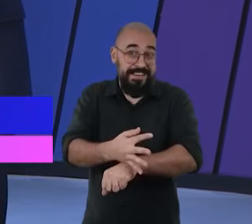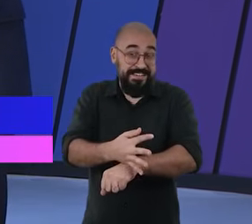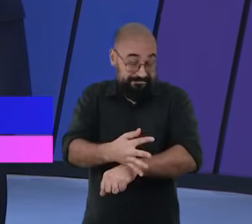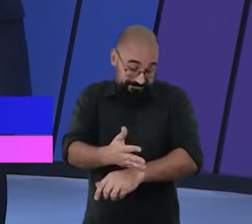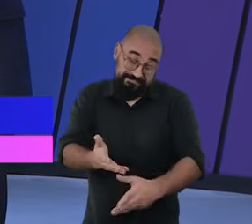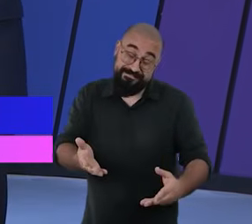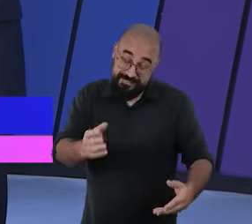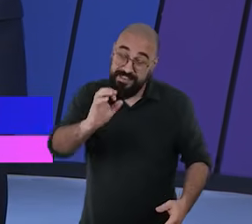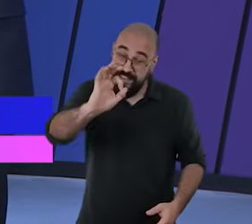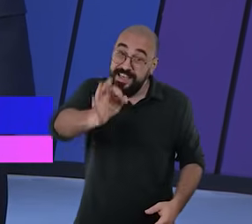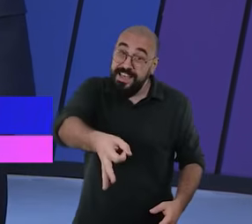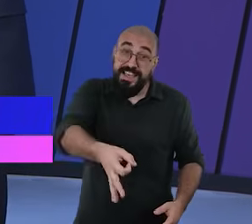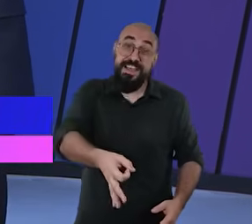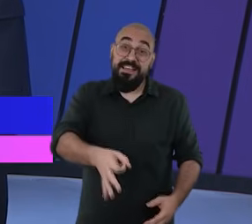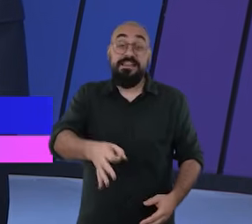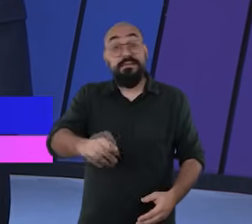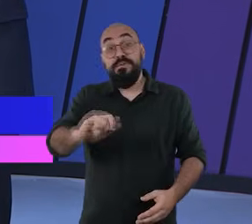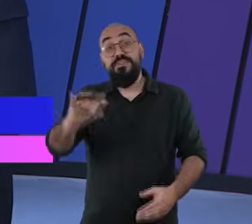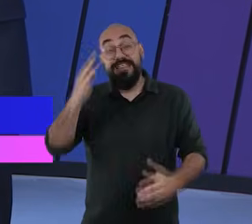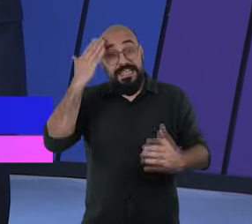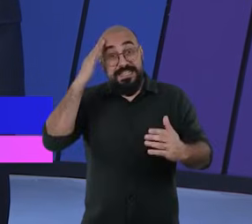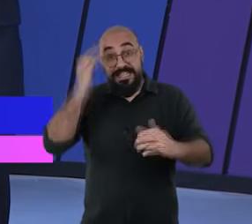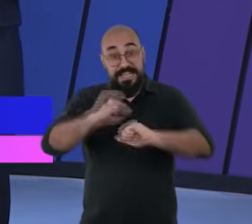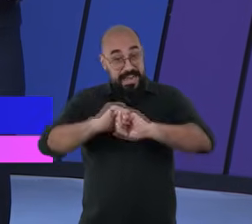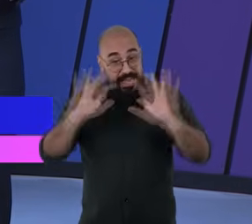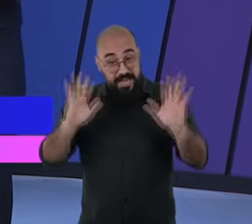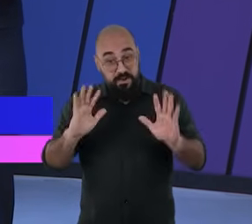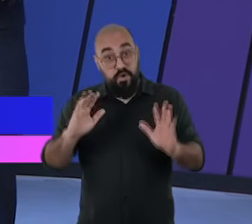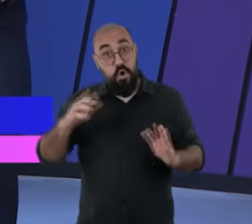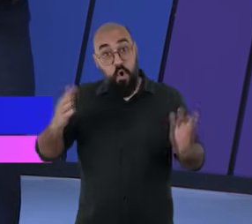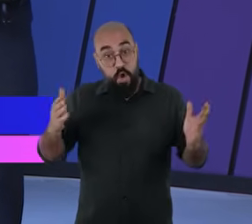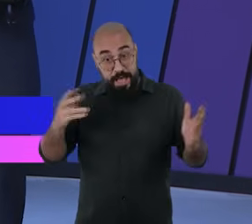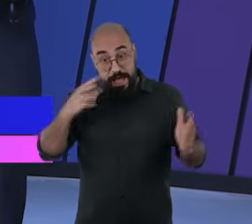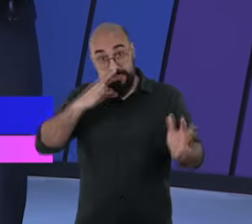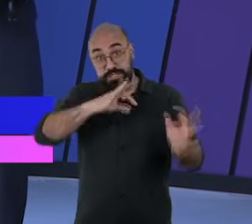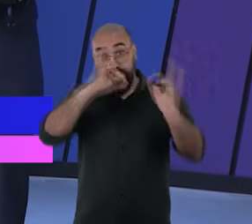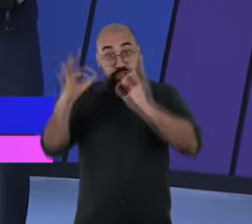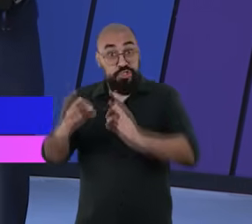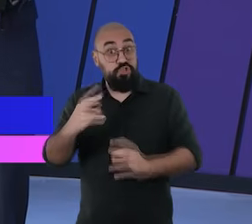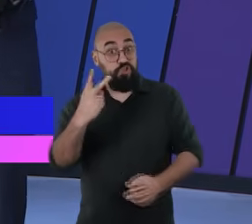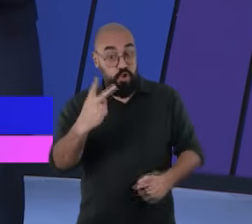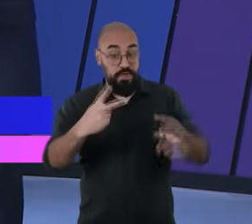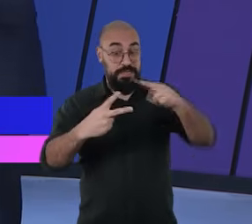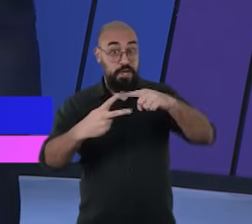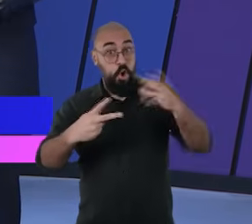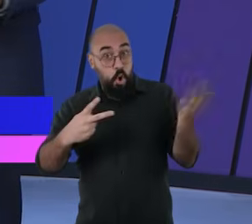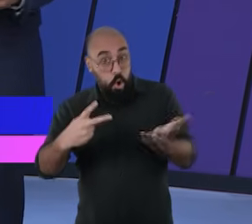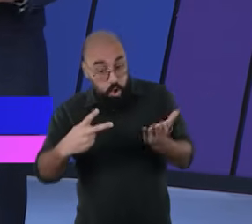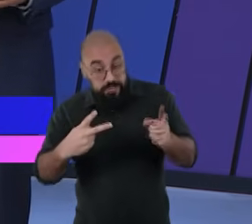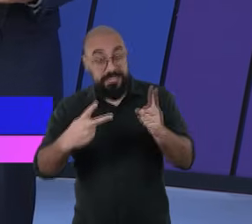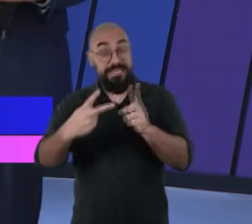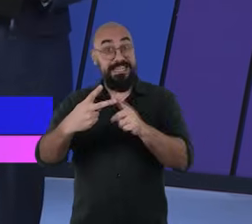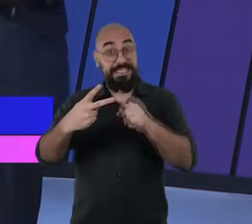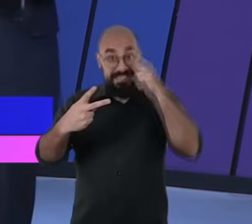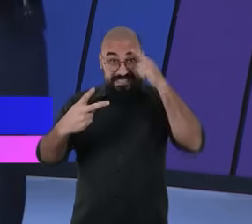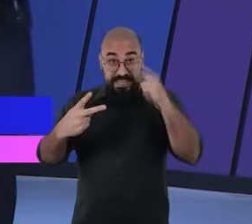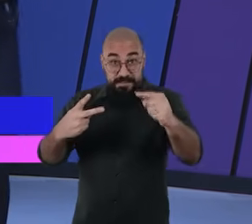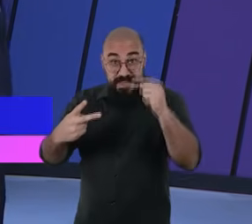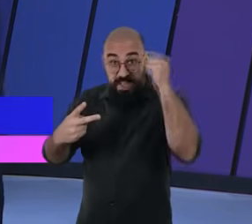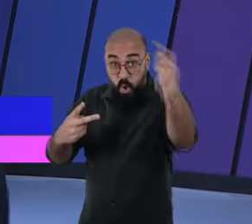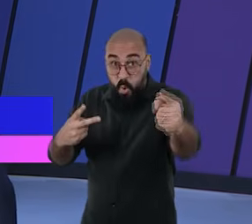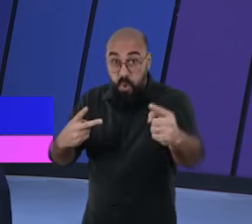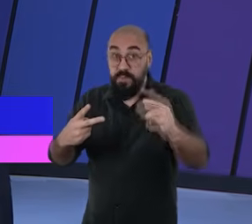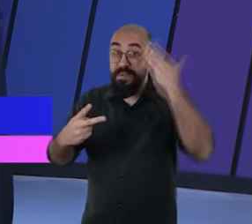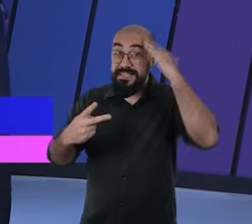duas partes. Então, para você entender completamente, tem que assistir o de hoje e o da semana que vem, tá bom? Mas no programa de hoje, nós vamos